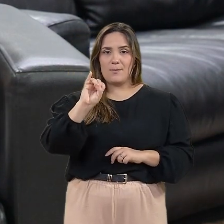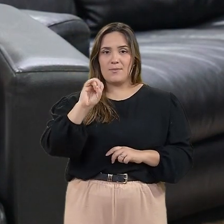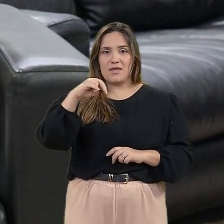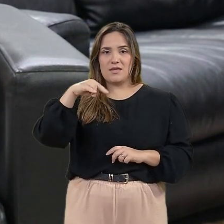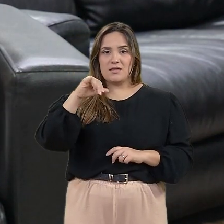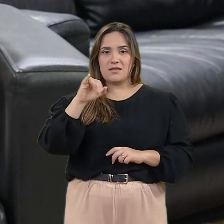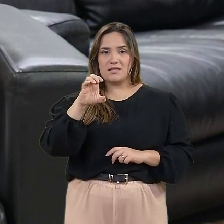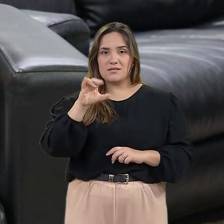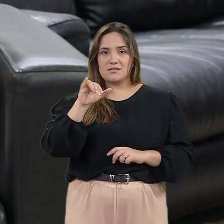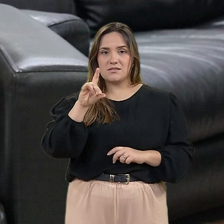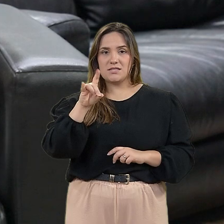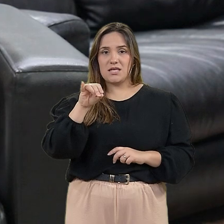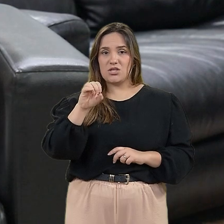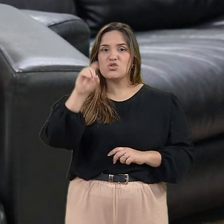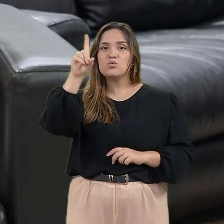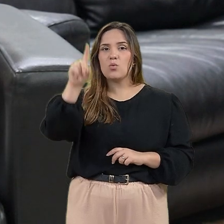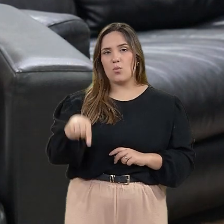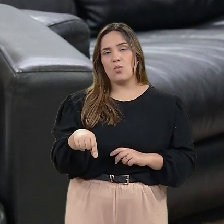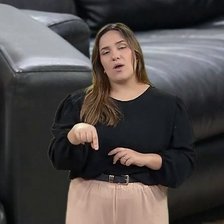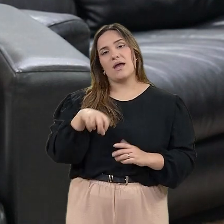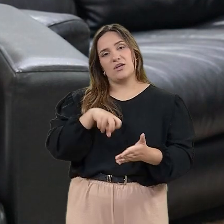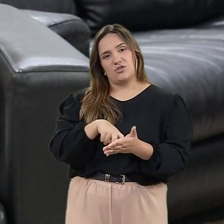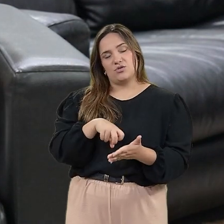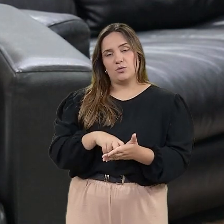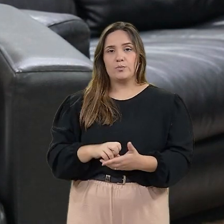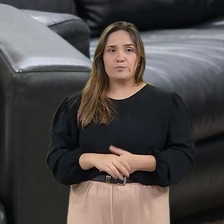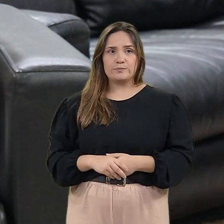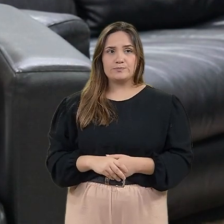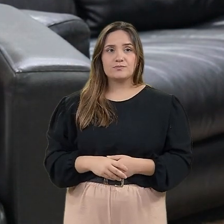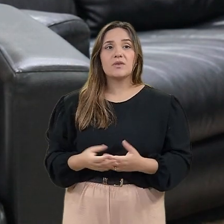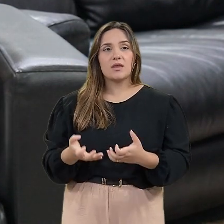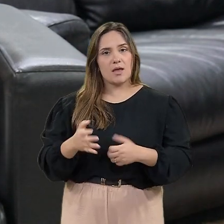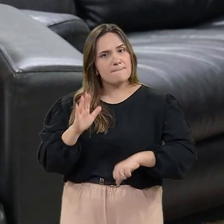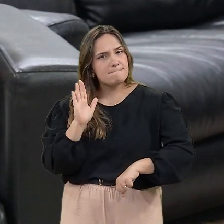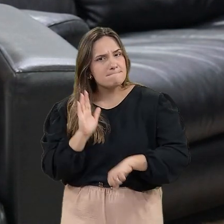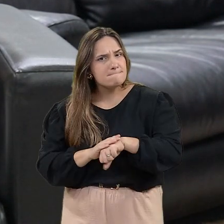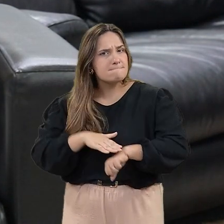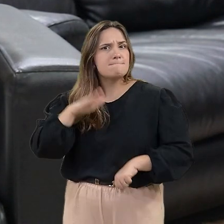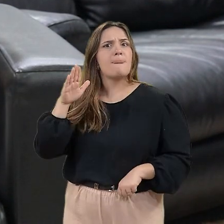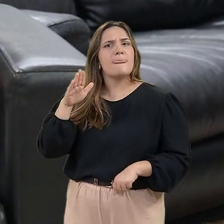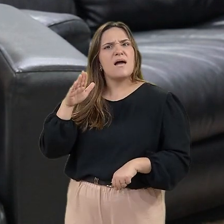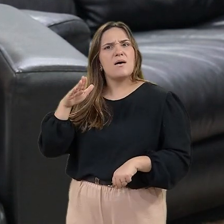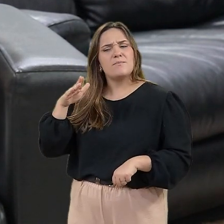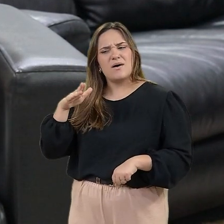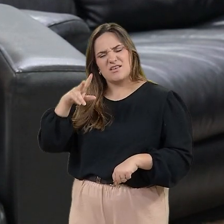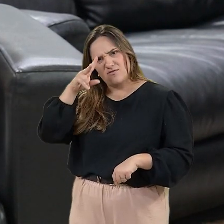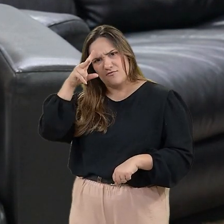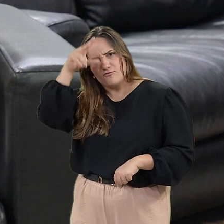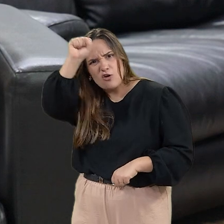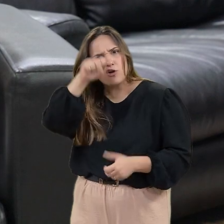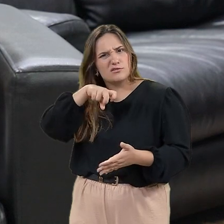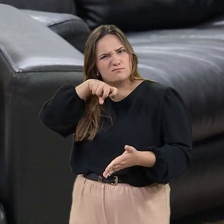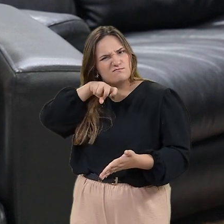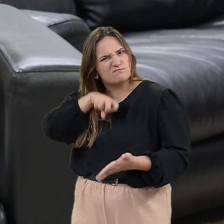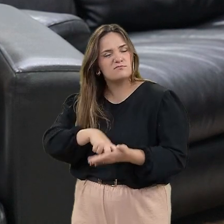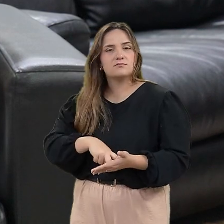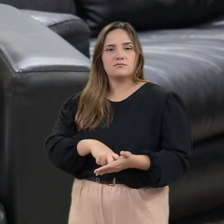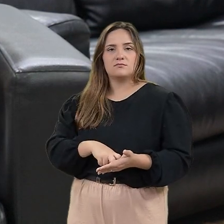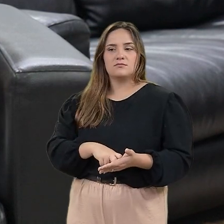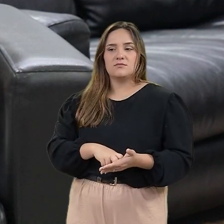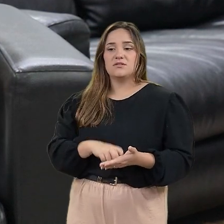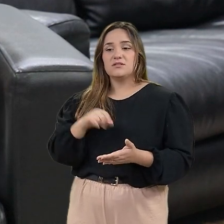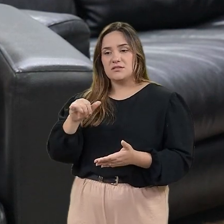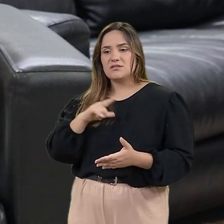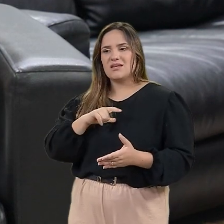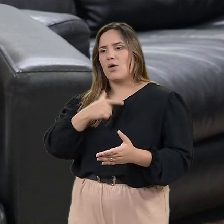tipificado pelo ordenamento brasileiro. A ideia central é aumentar o rigor punitivo nos crimes de feminicídio e